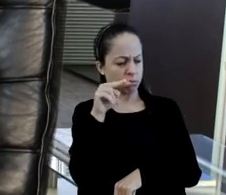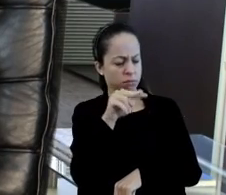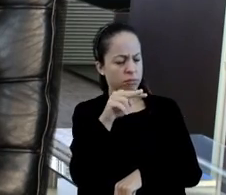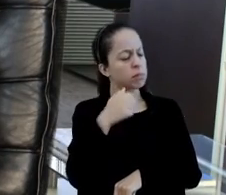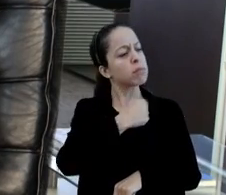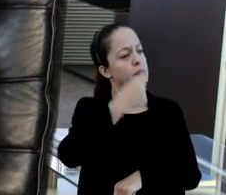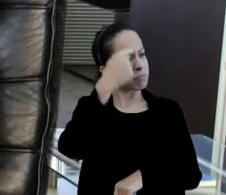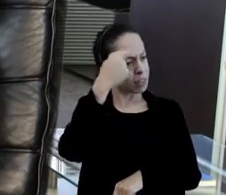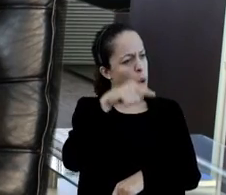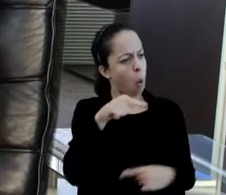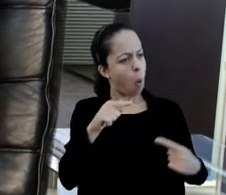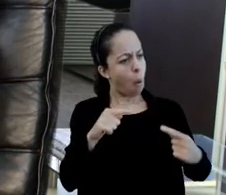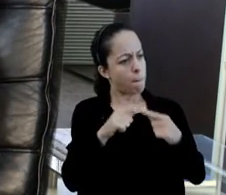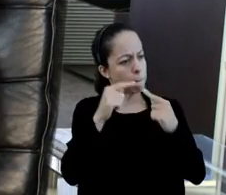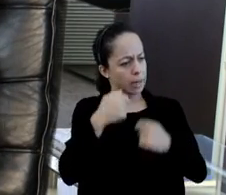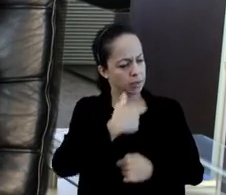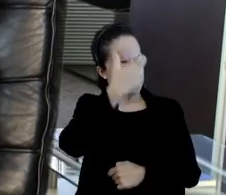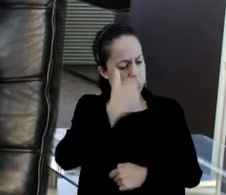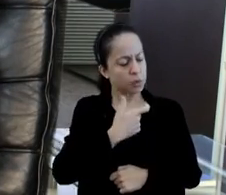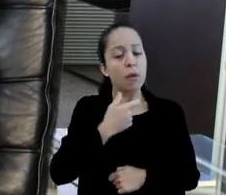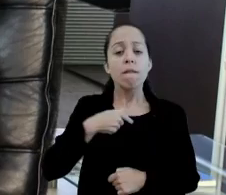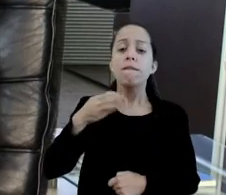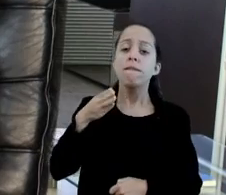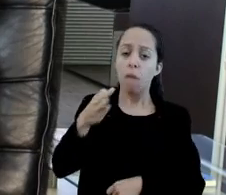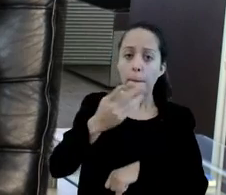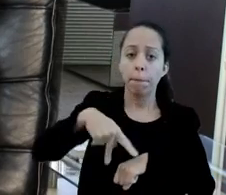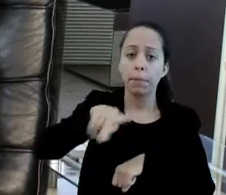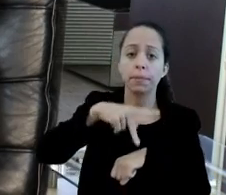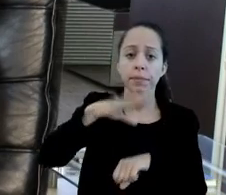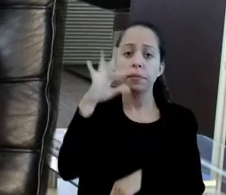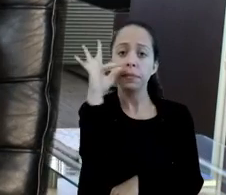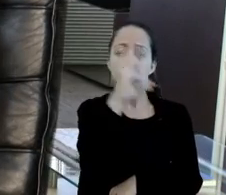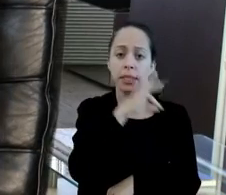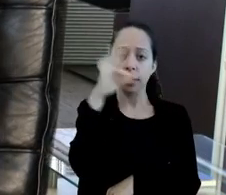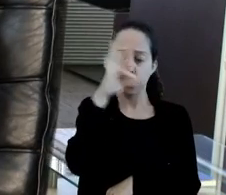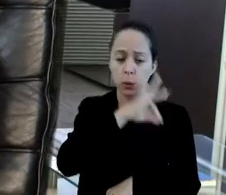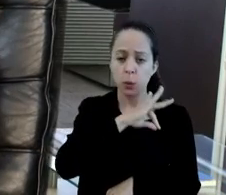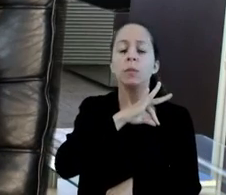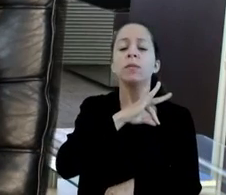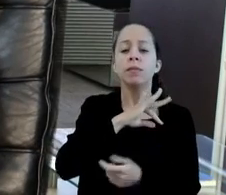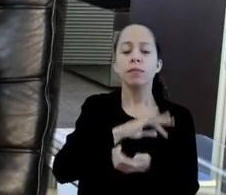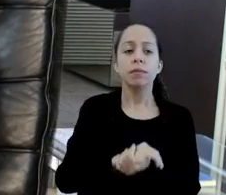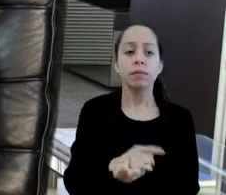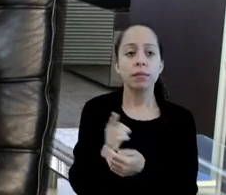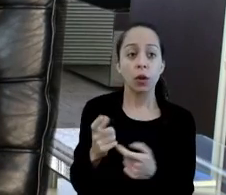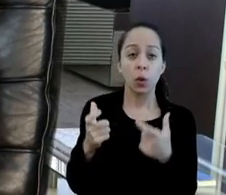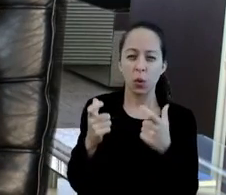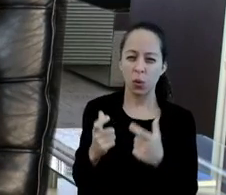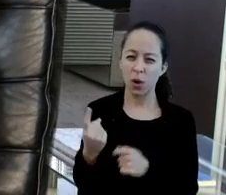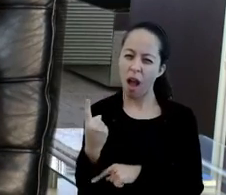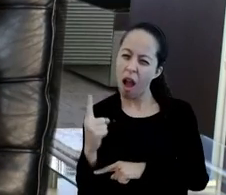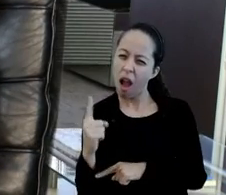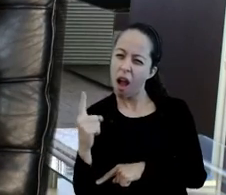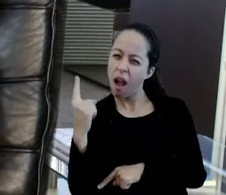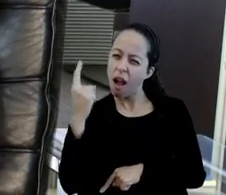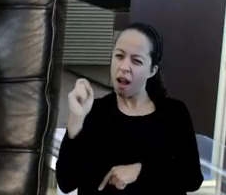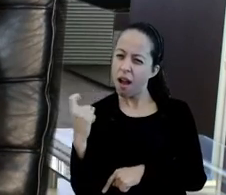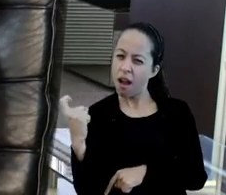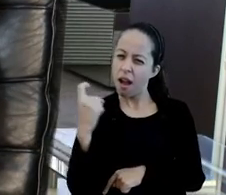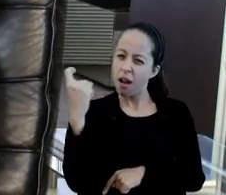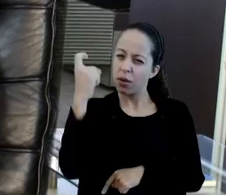Peru. E lá nas alturas de Machu Picchu, sem poder andar naquelas alturas, porque eu já